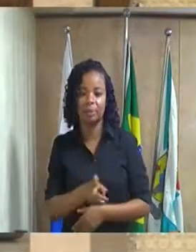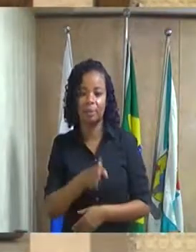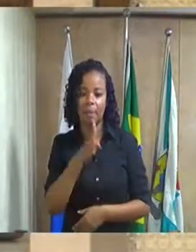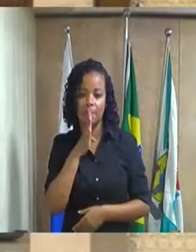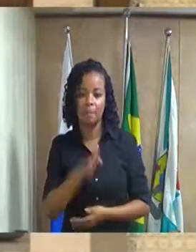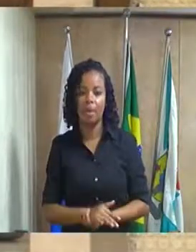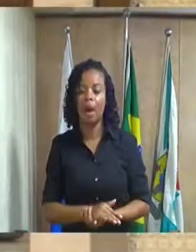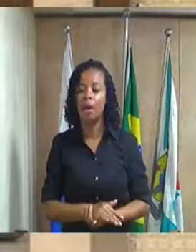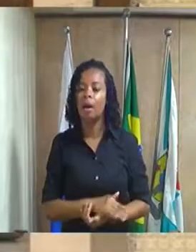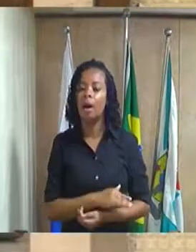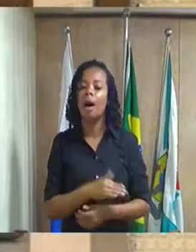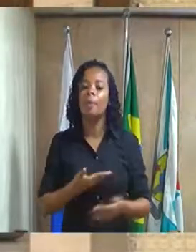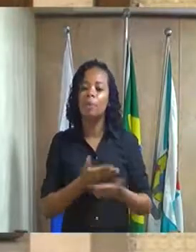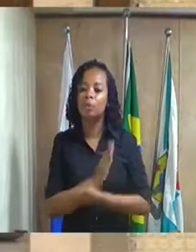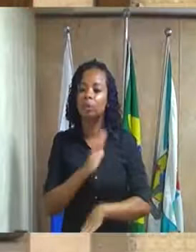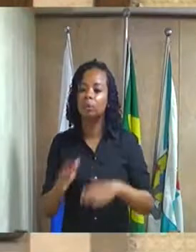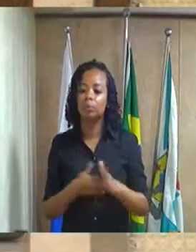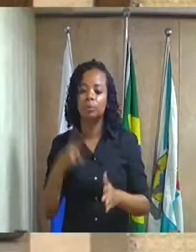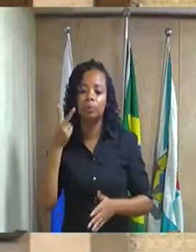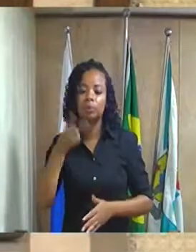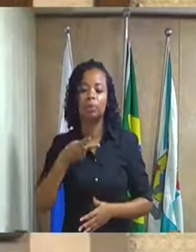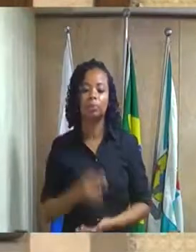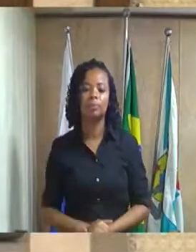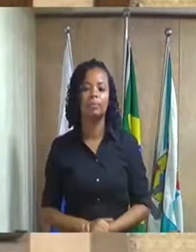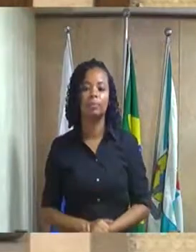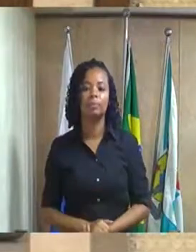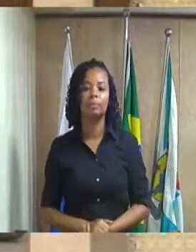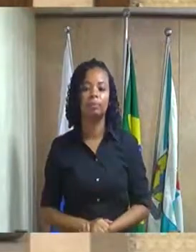aprovado por unanimidade